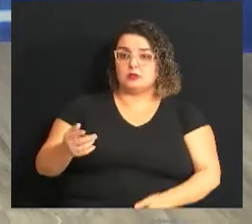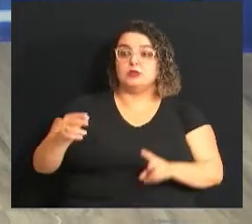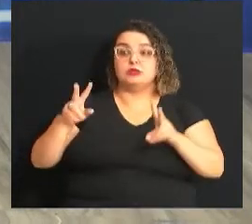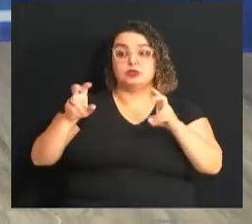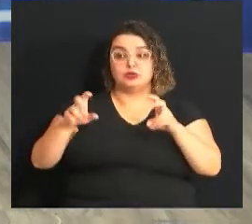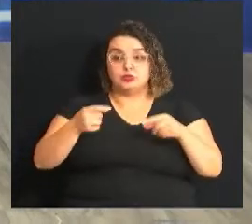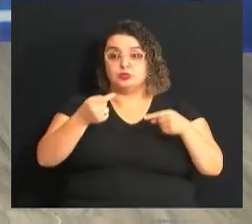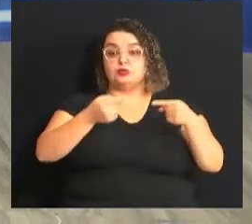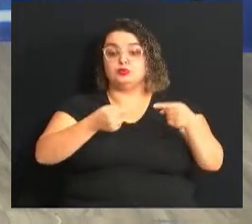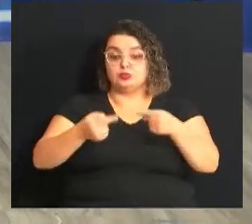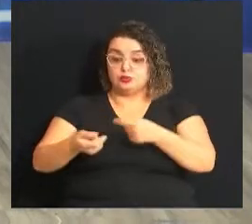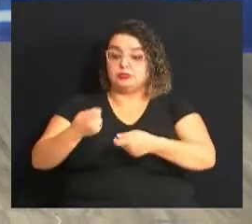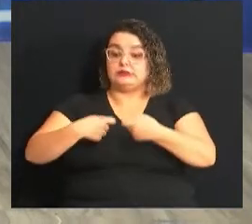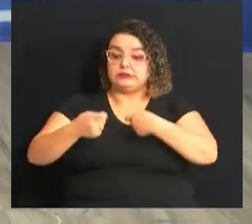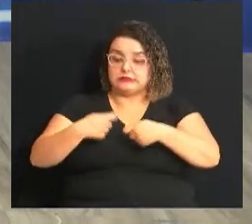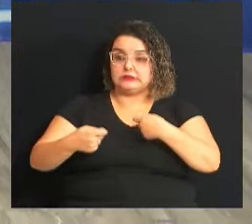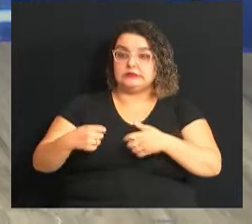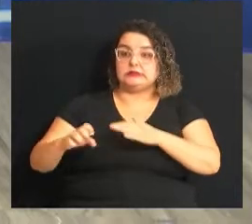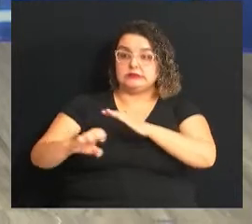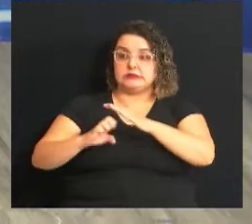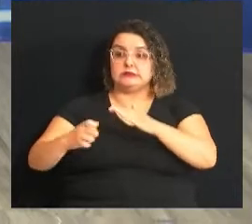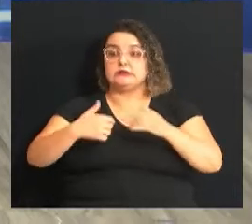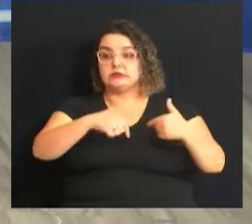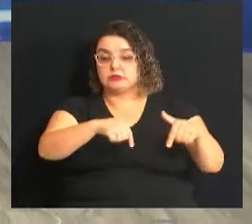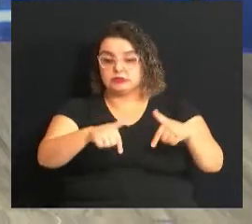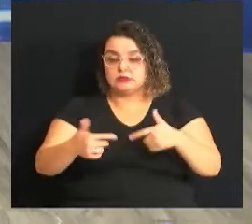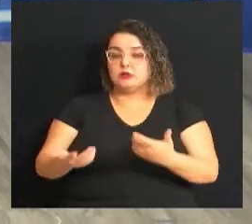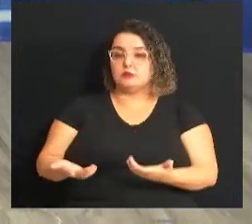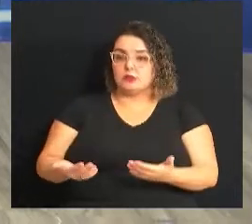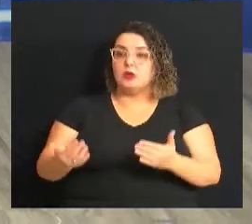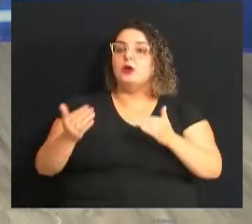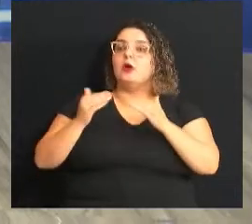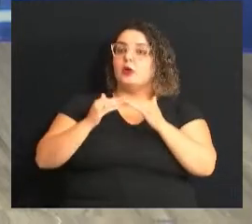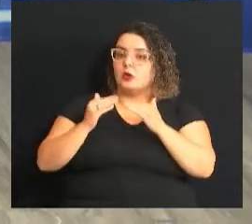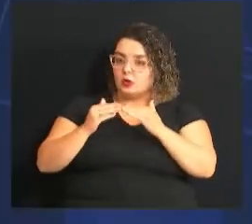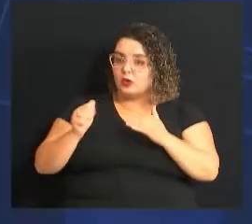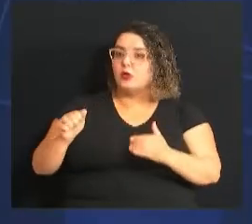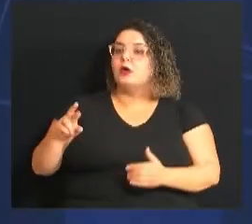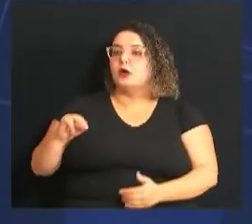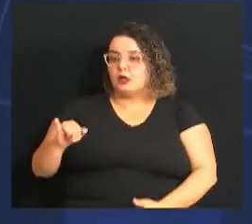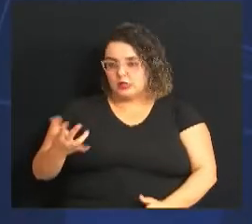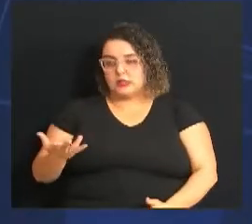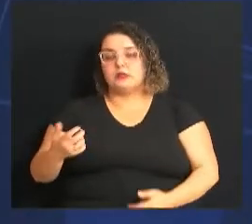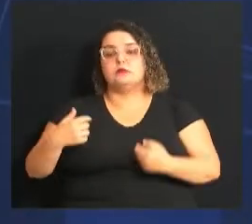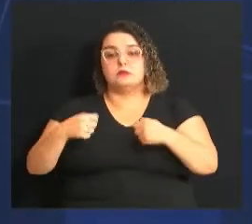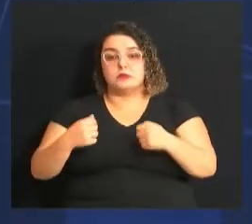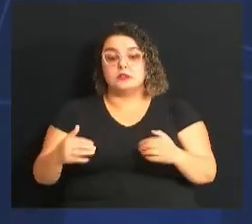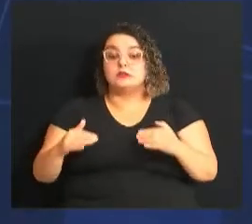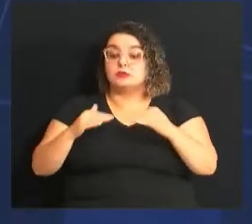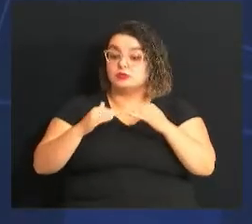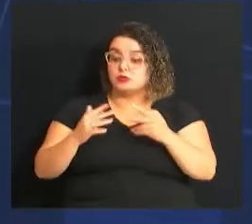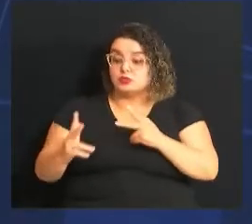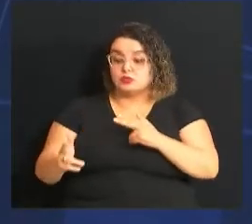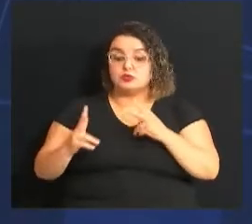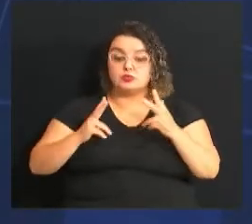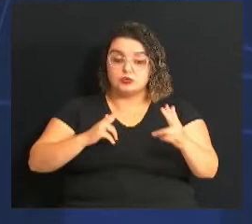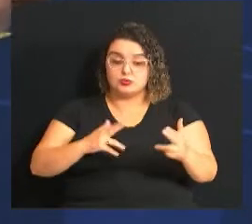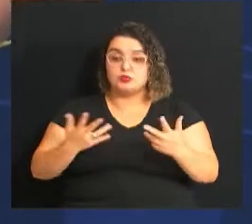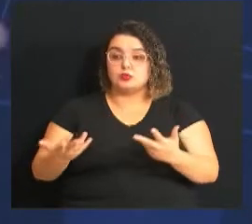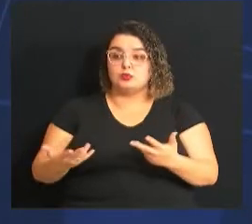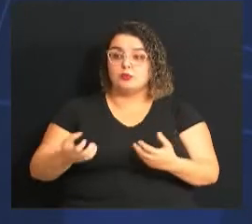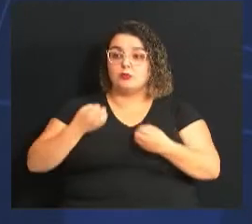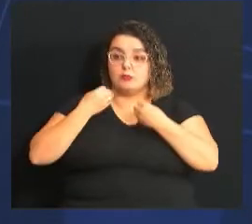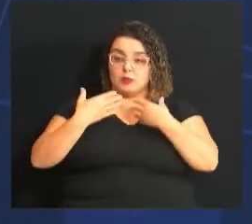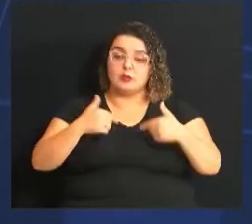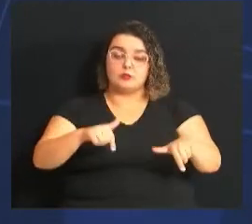bastante negociação entre empregado e empregador. Concordo com você, Ari, precisa chegar num denominador comum para ficar bem para o trabalhador e